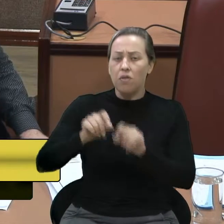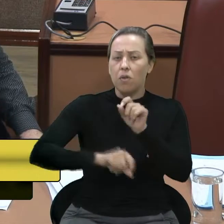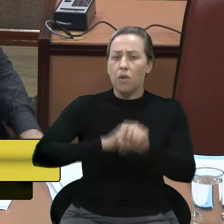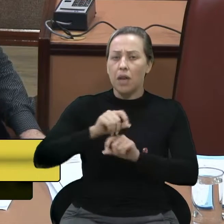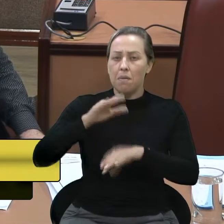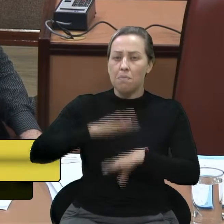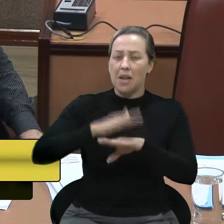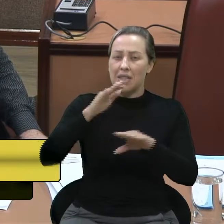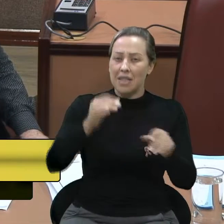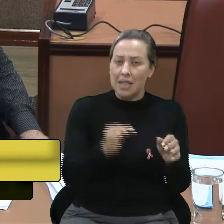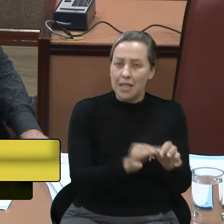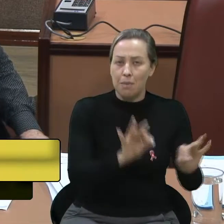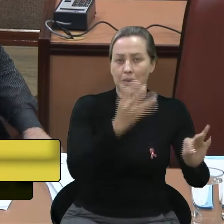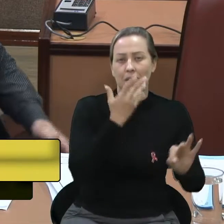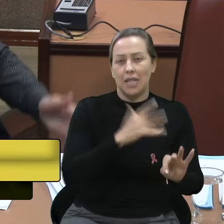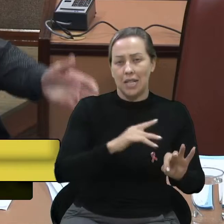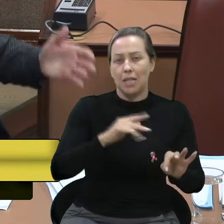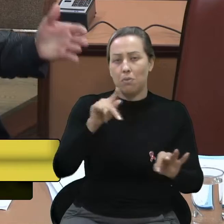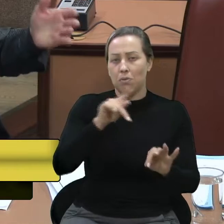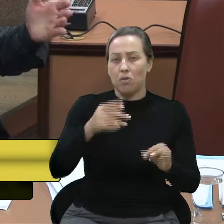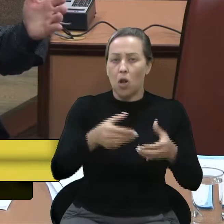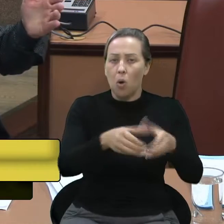mais vulneráveis. Então,